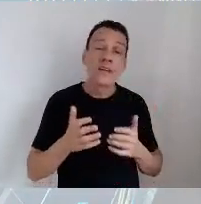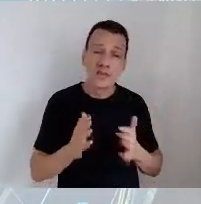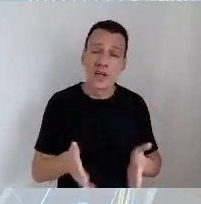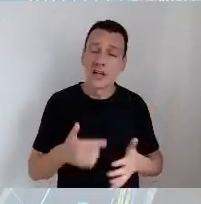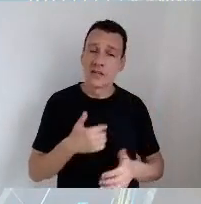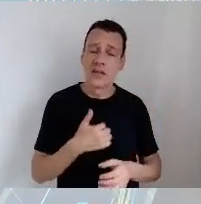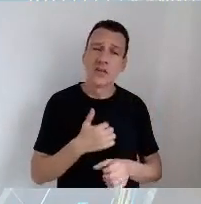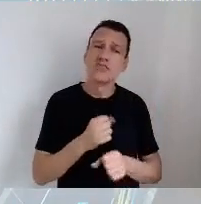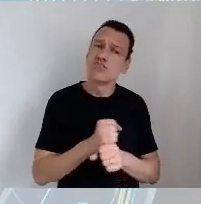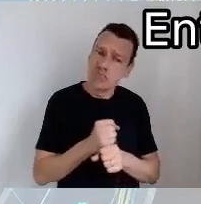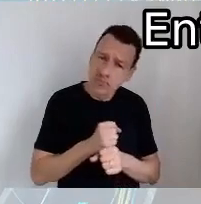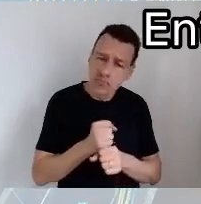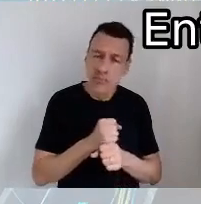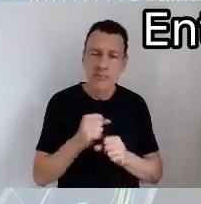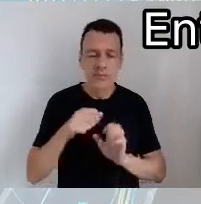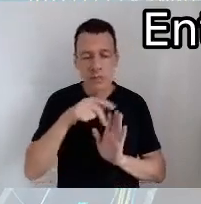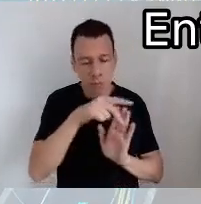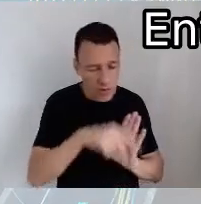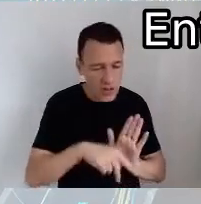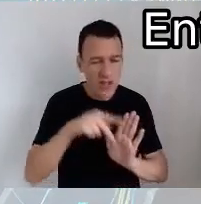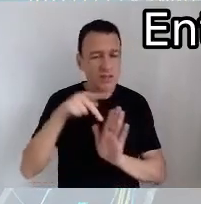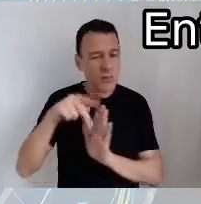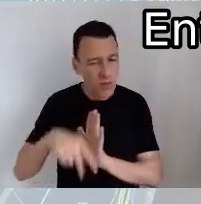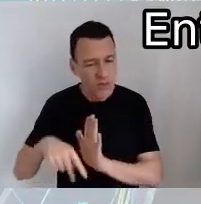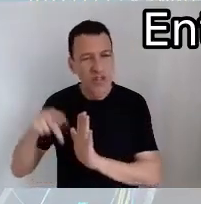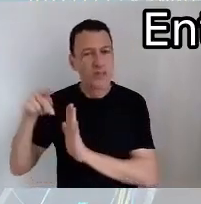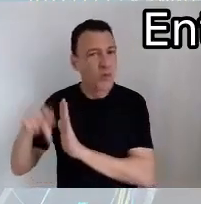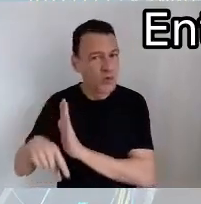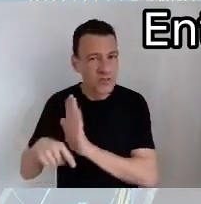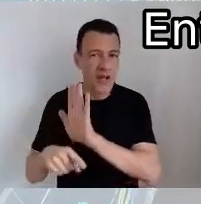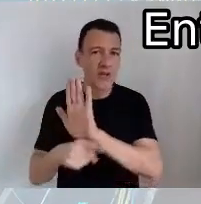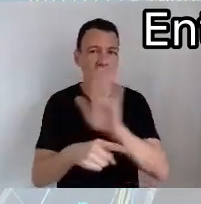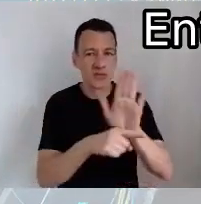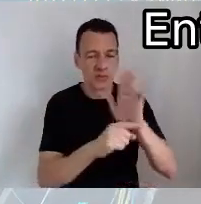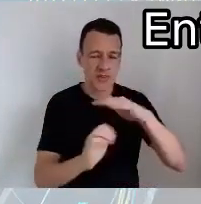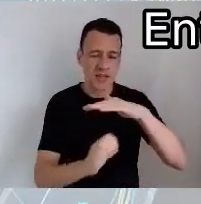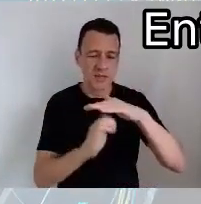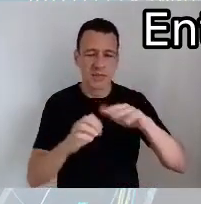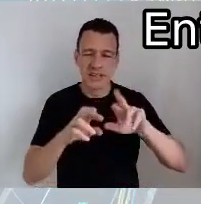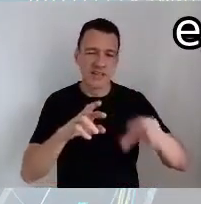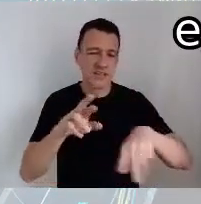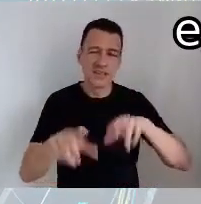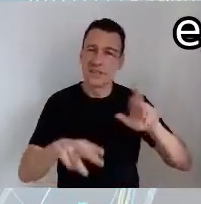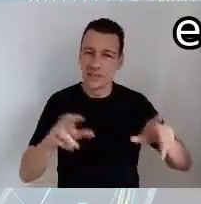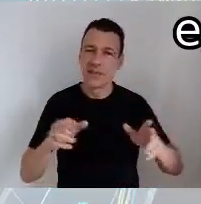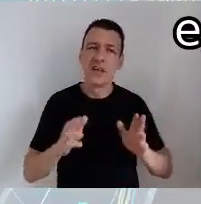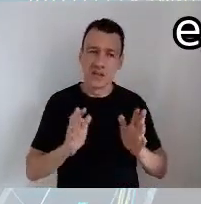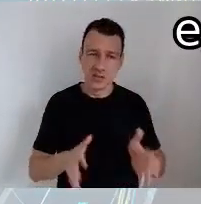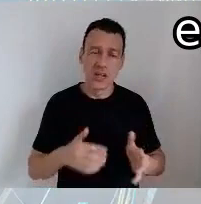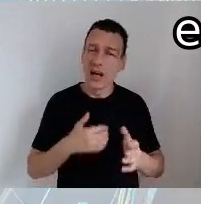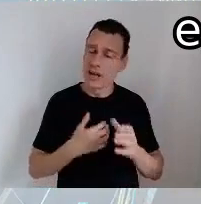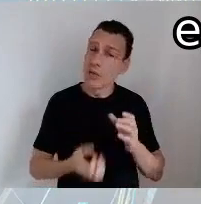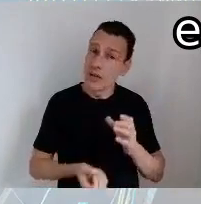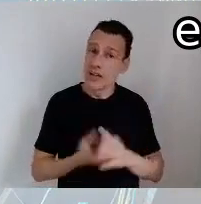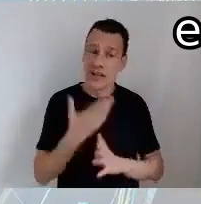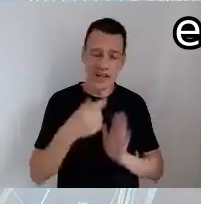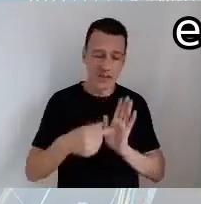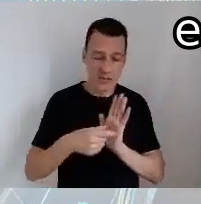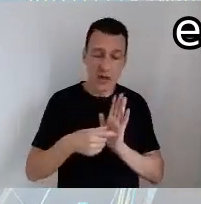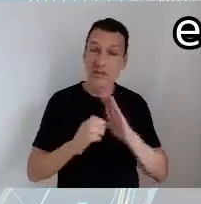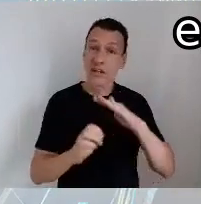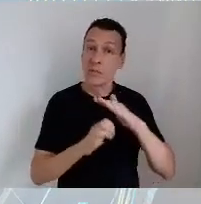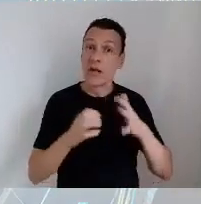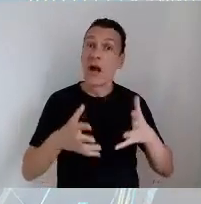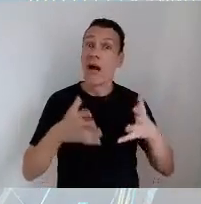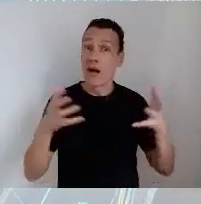alguns projetos em algumas boas empresas eh então então acabei desenvolvendo software e para com gente muito grande e de uns tempos para cá eu